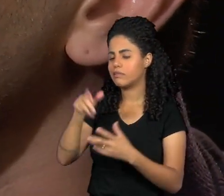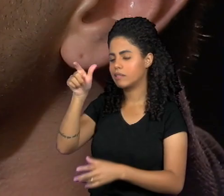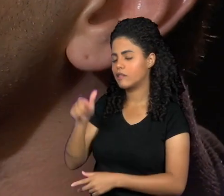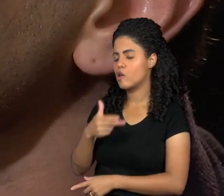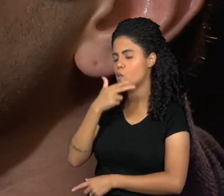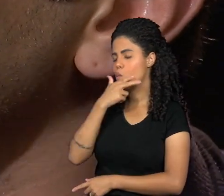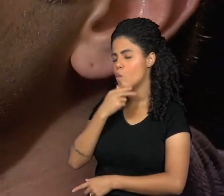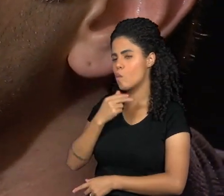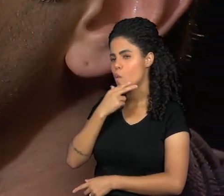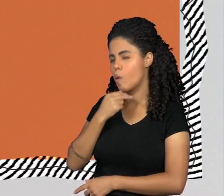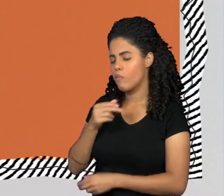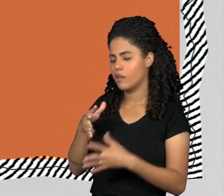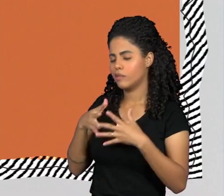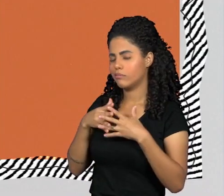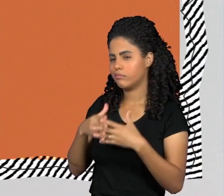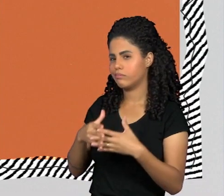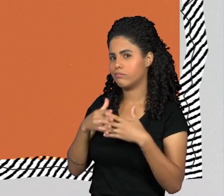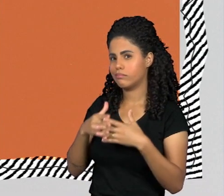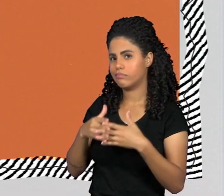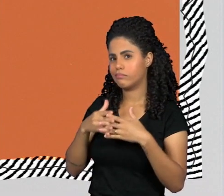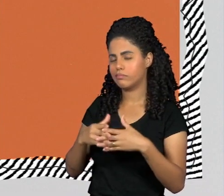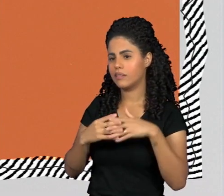maneira representava,